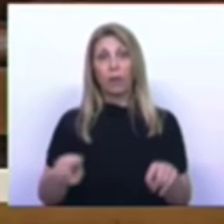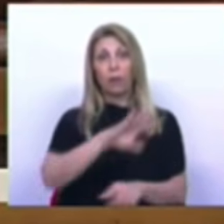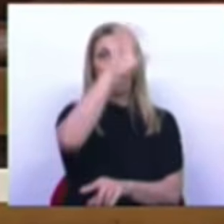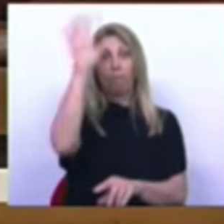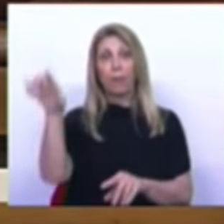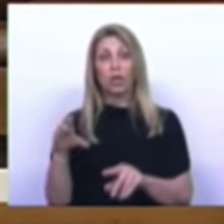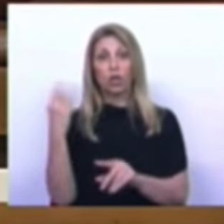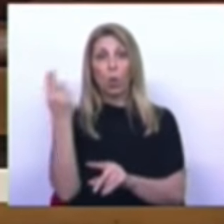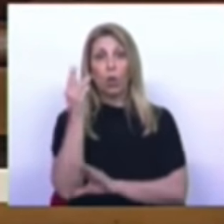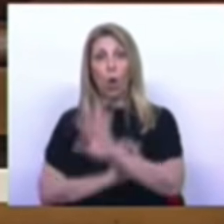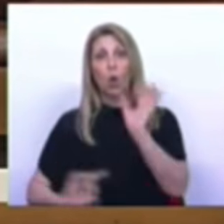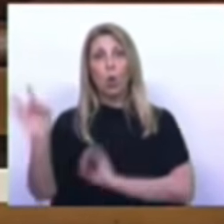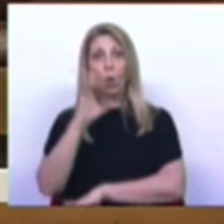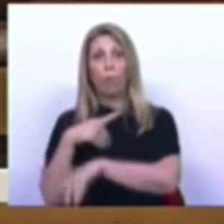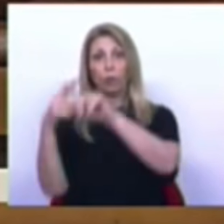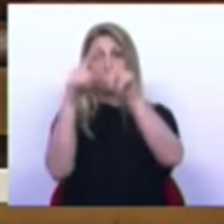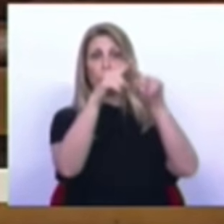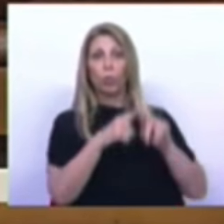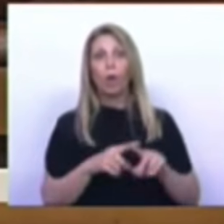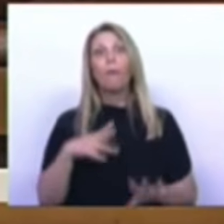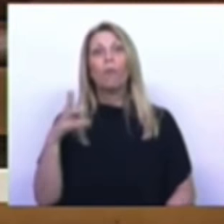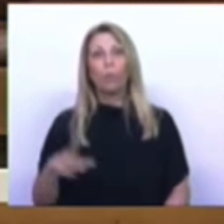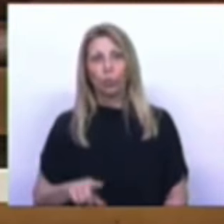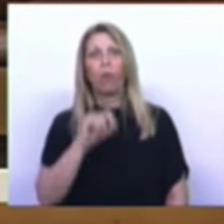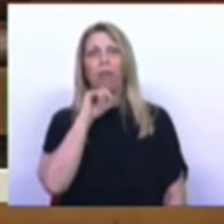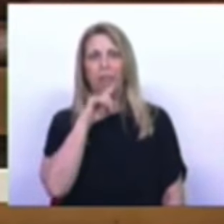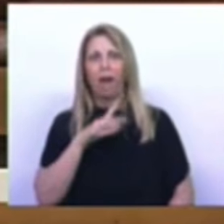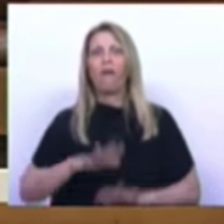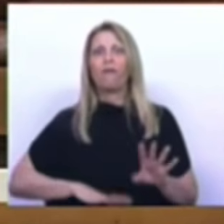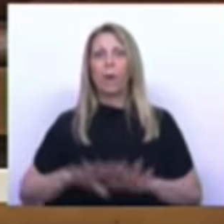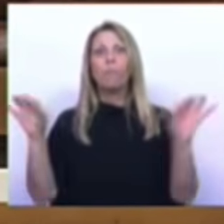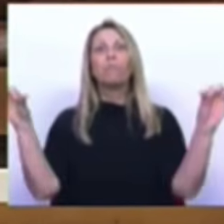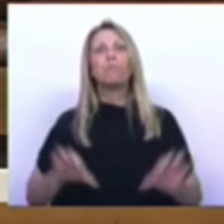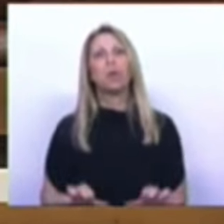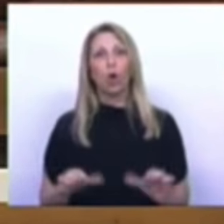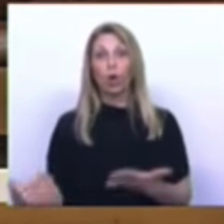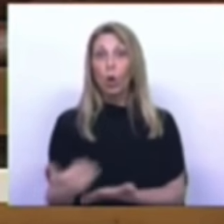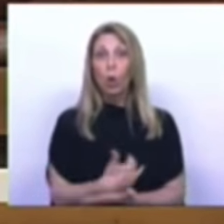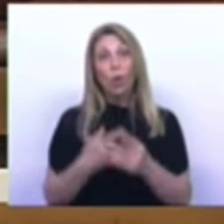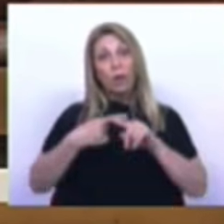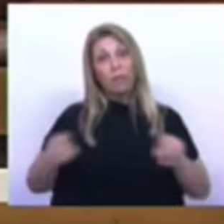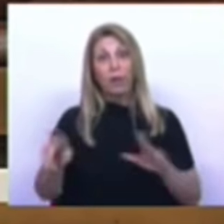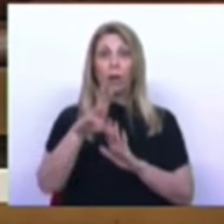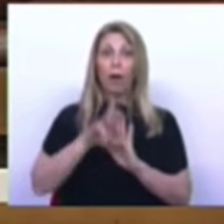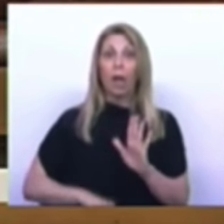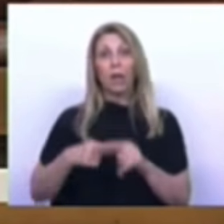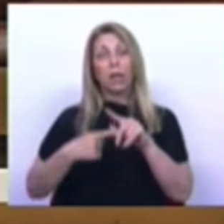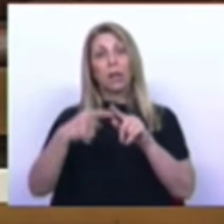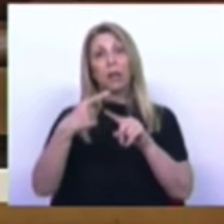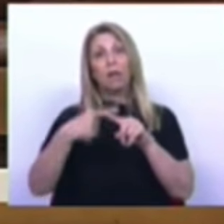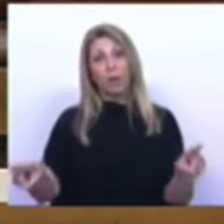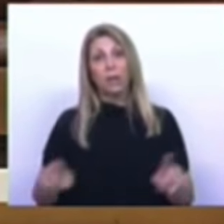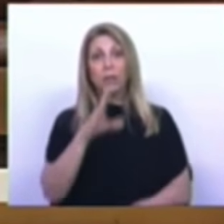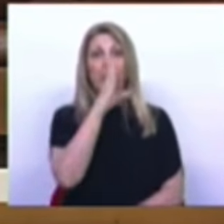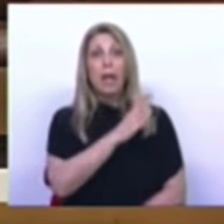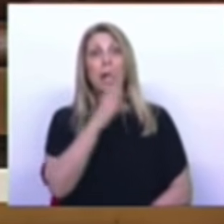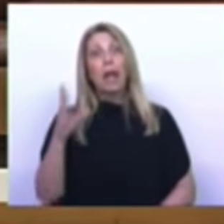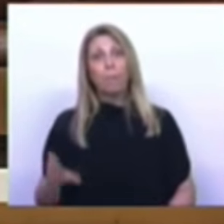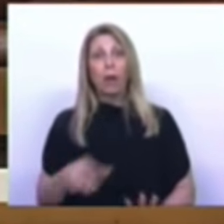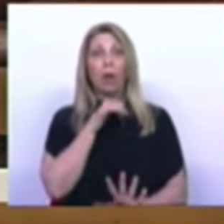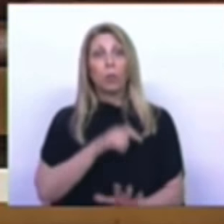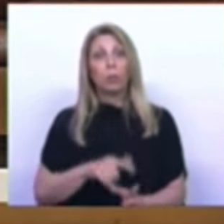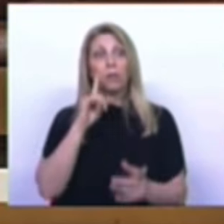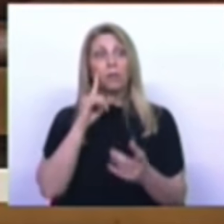União Europeia. Mas Portugal consegue fazer pior. Consegue ter recursos diferentes, regras diferentes e procedimentos de adjudicação em termos